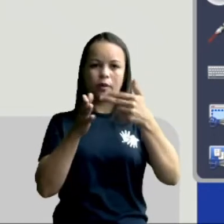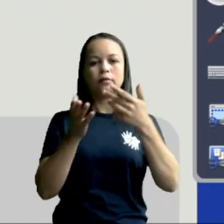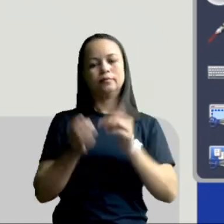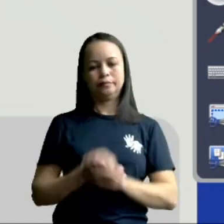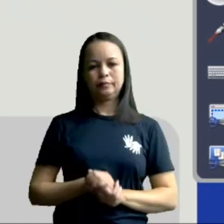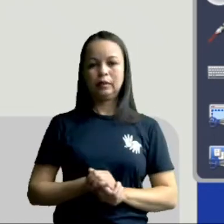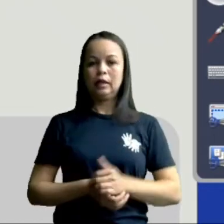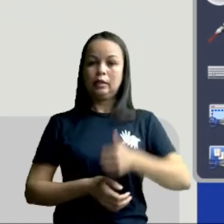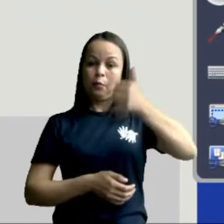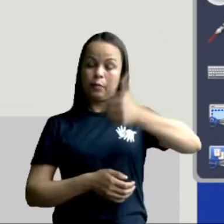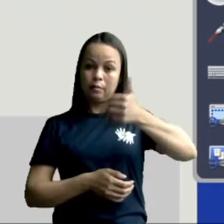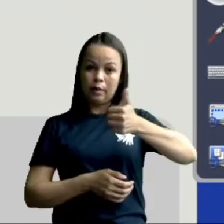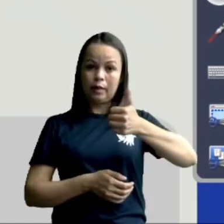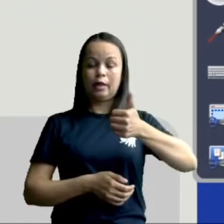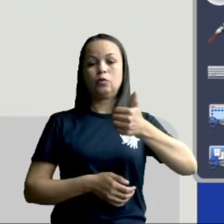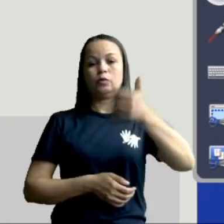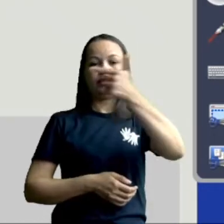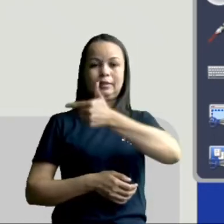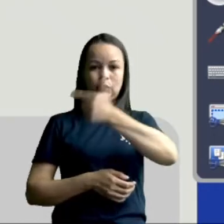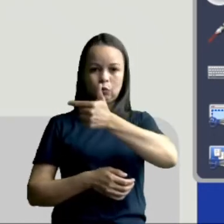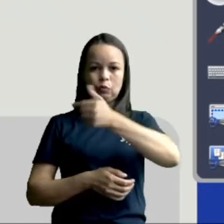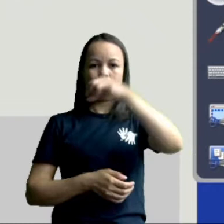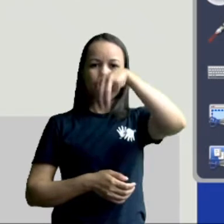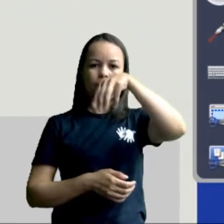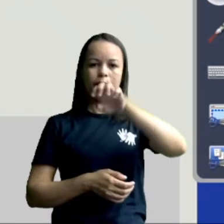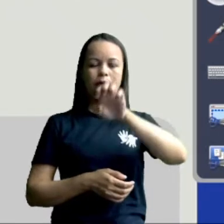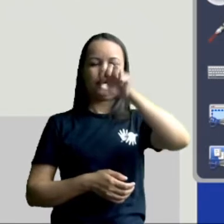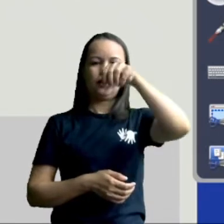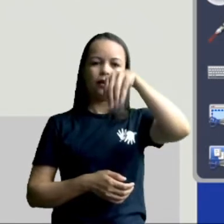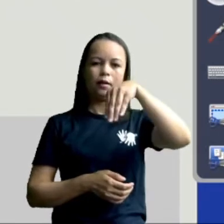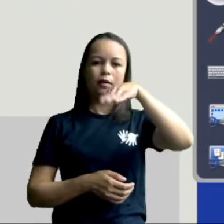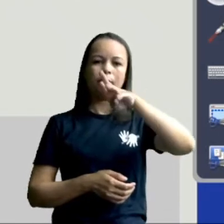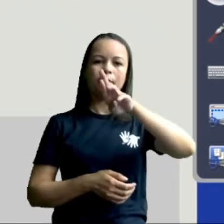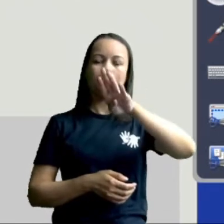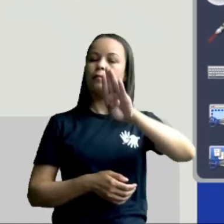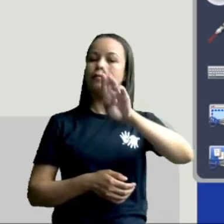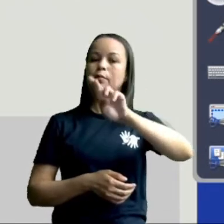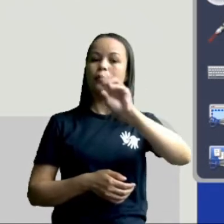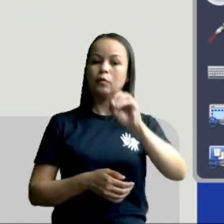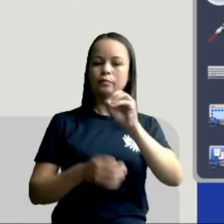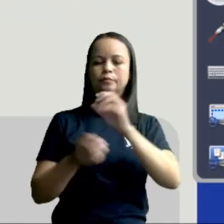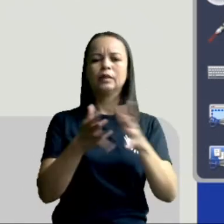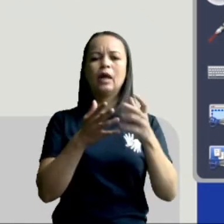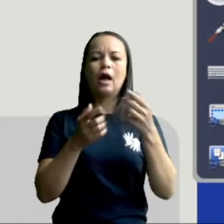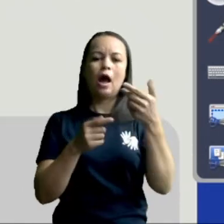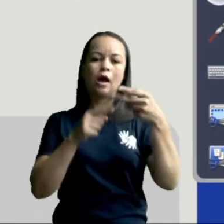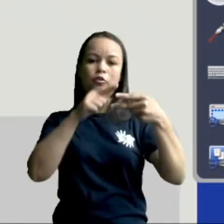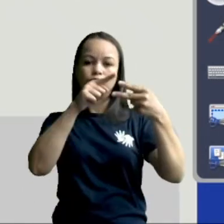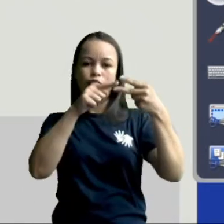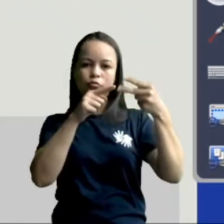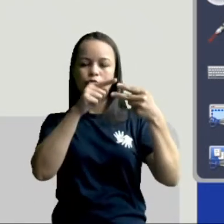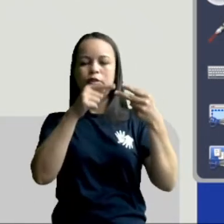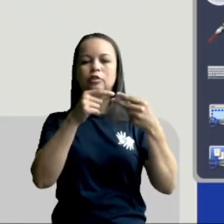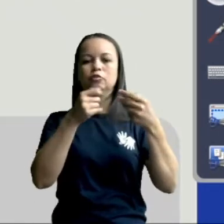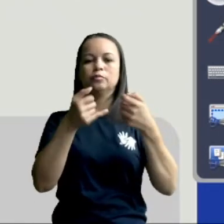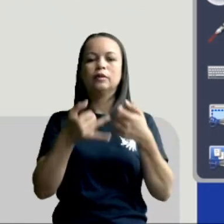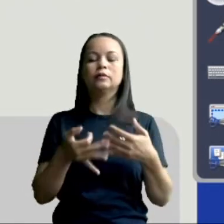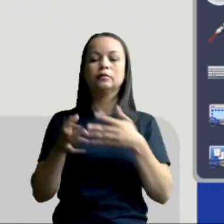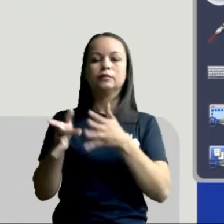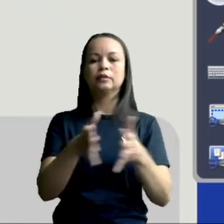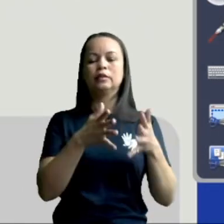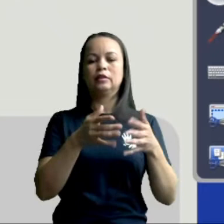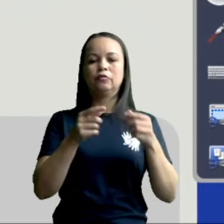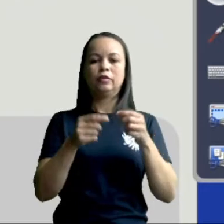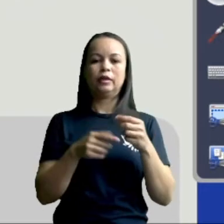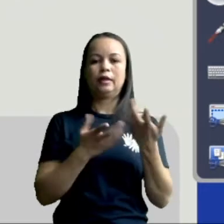Então, primeiro e segundo membro é como a gente chama as duas expressões que ficam, né, aí em